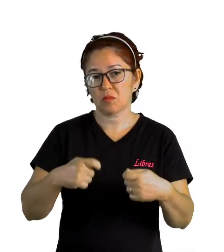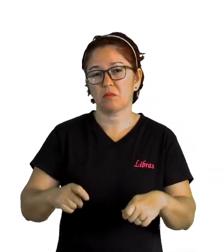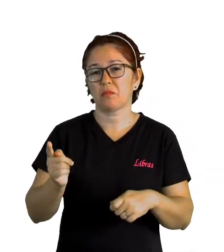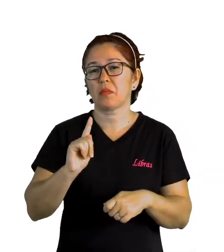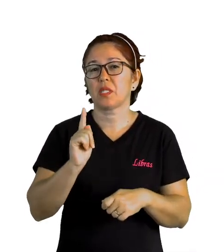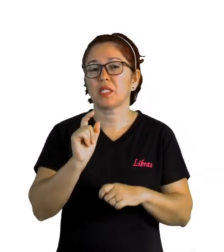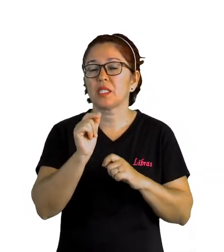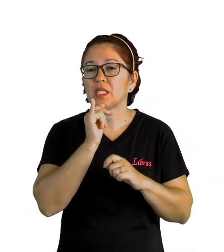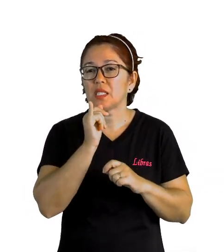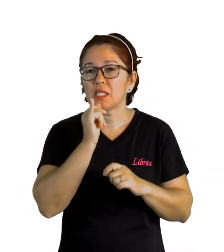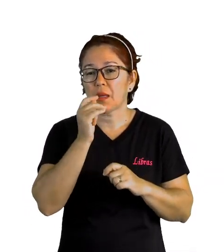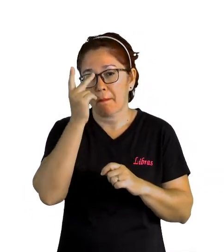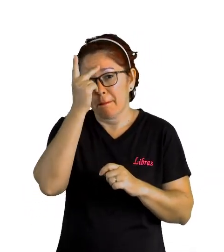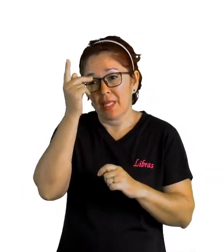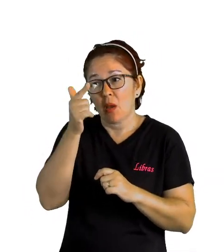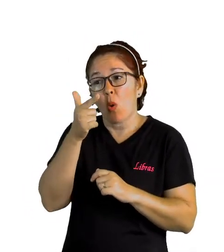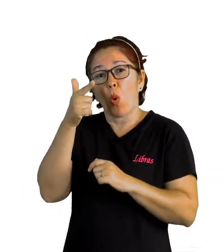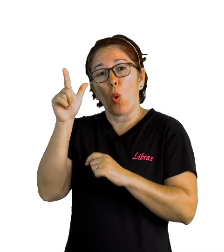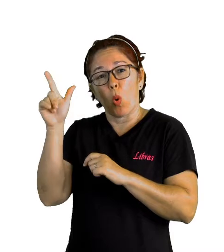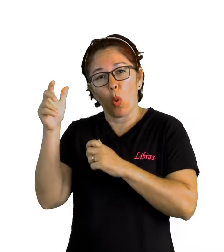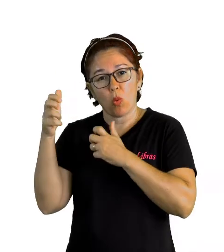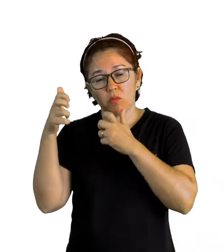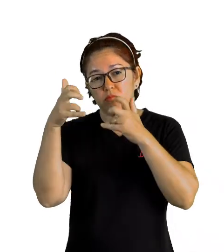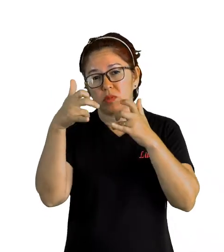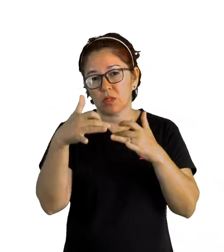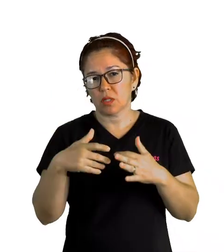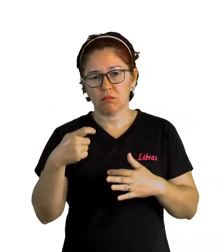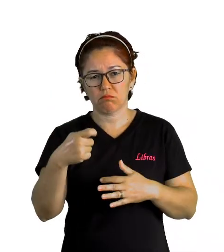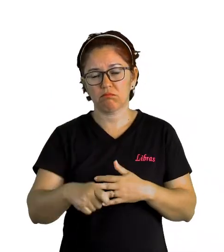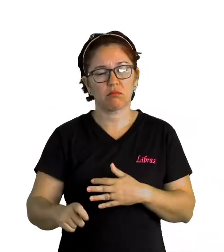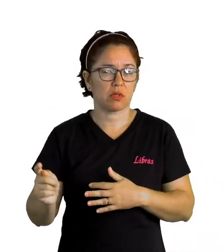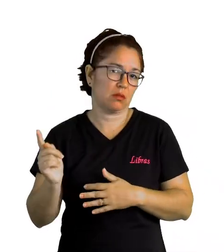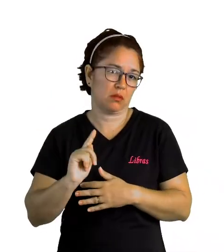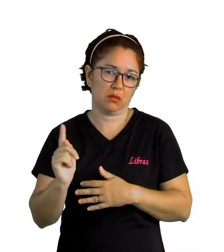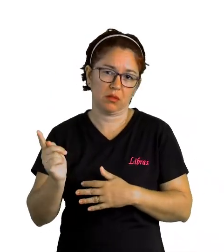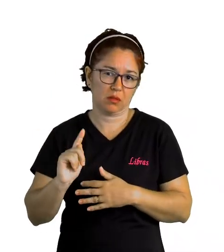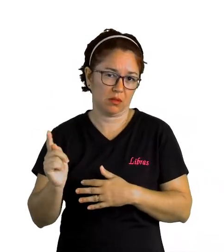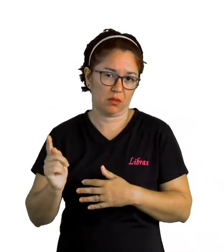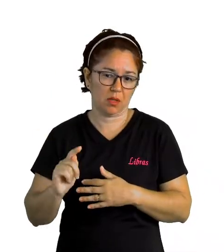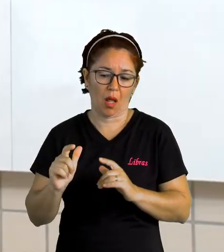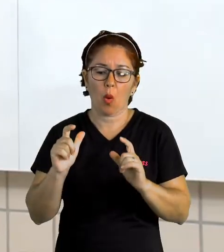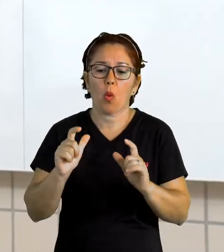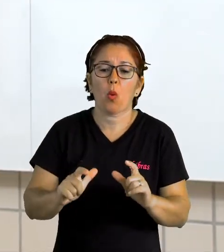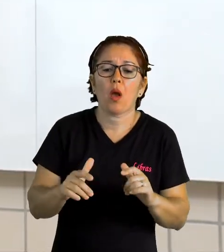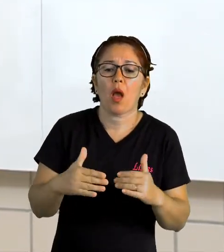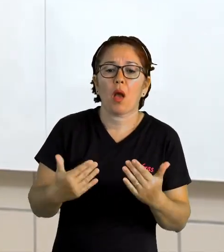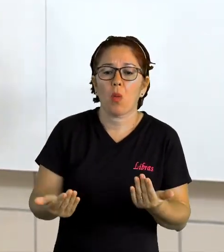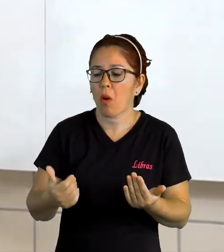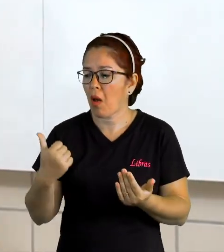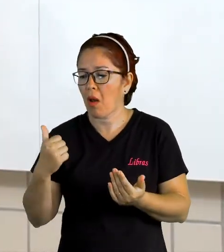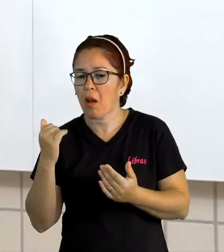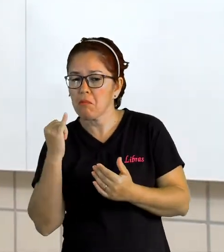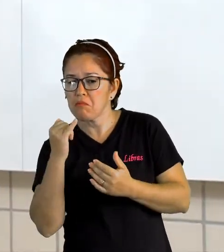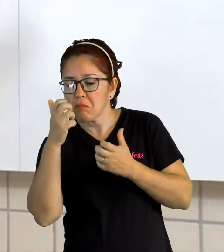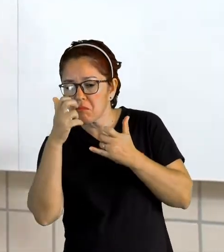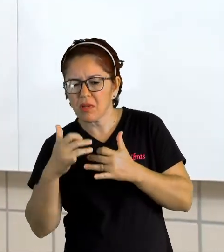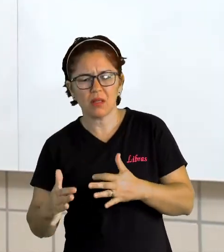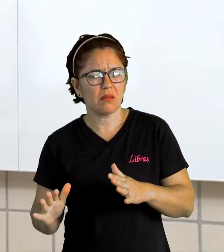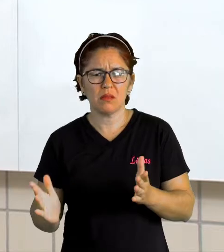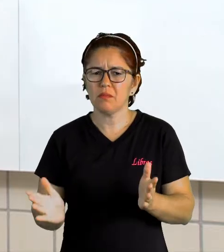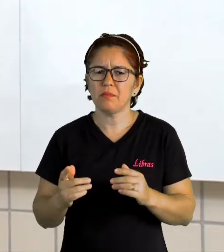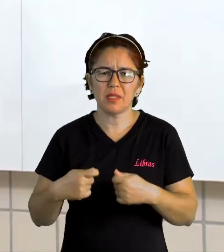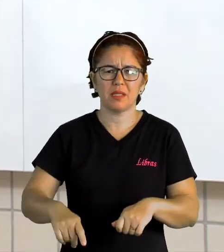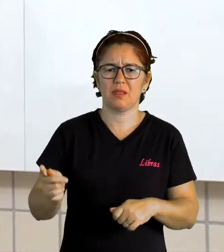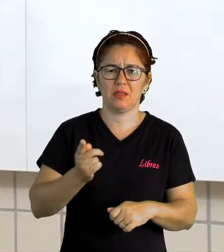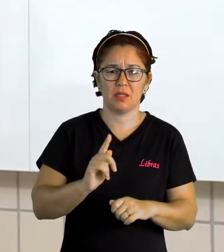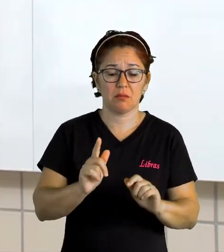que alguém explique o que está acontecendo e nem onde está acontecendo. Por quê? Porque lá no gibi está tudo ilustrado,